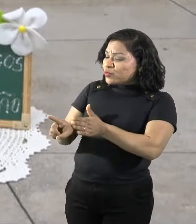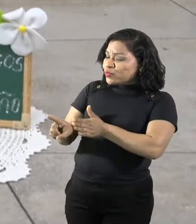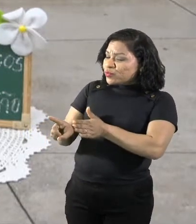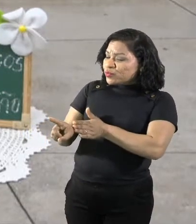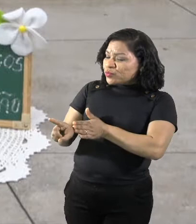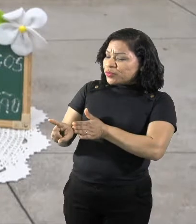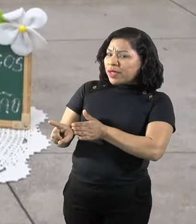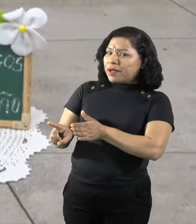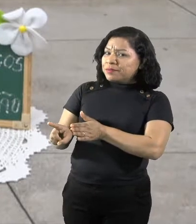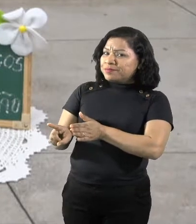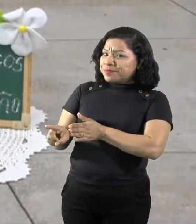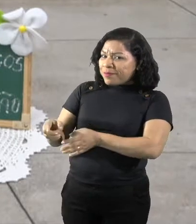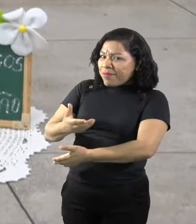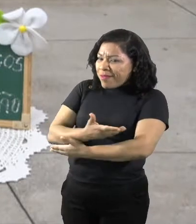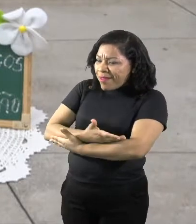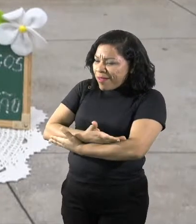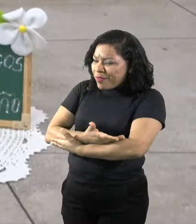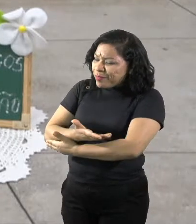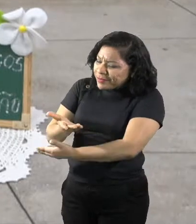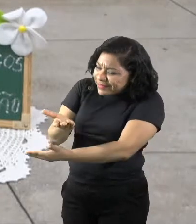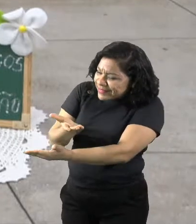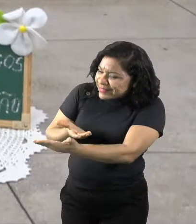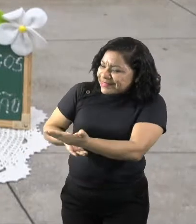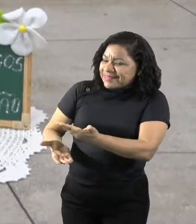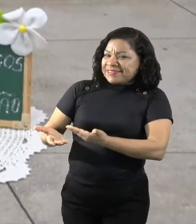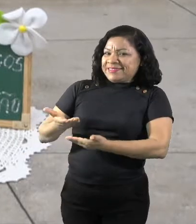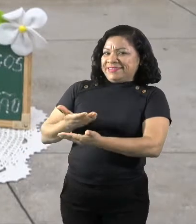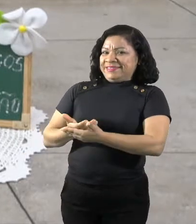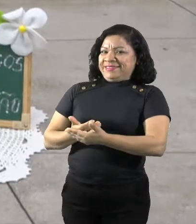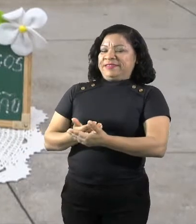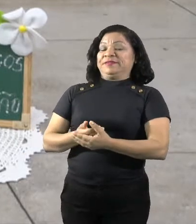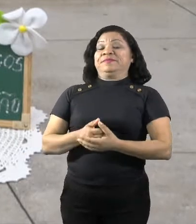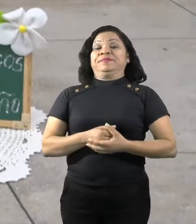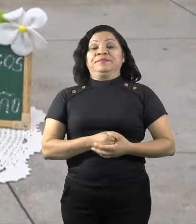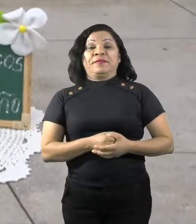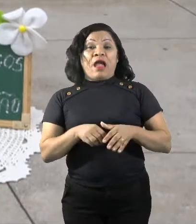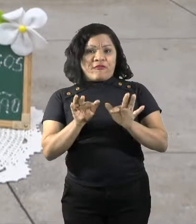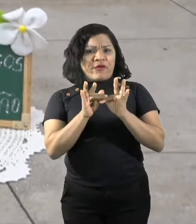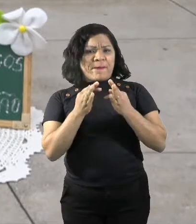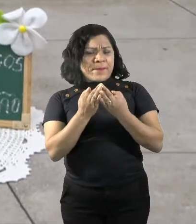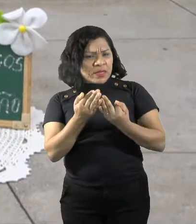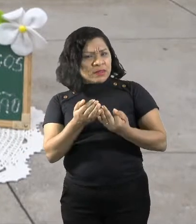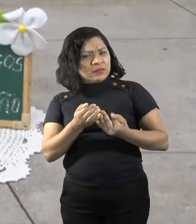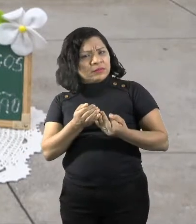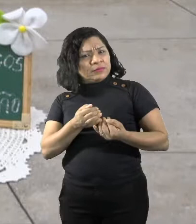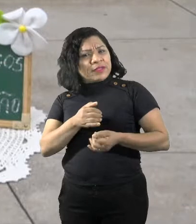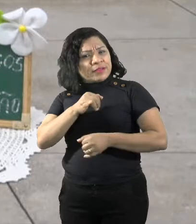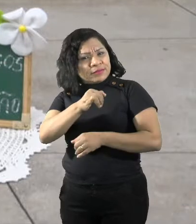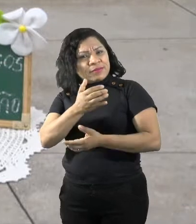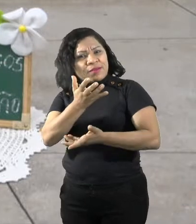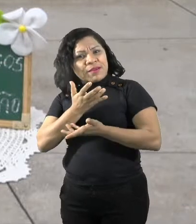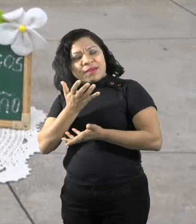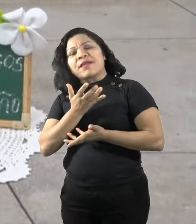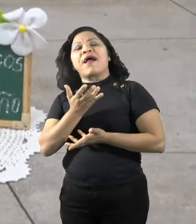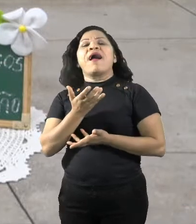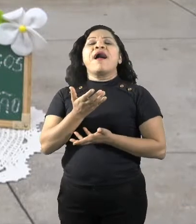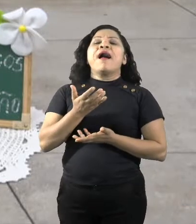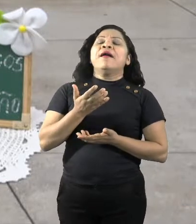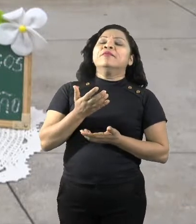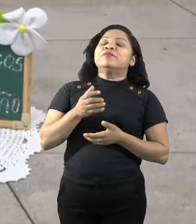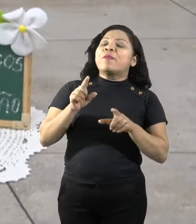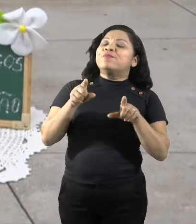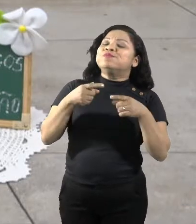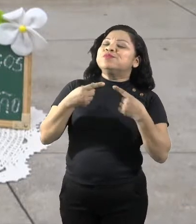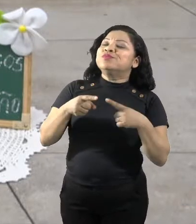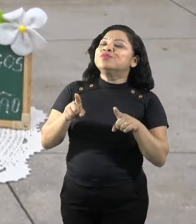ele se envolva na brincadeira. Se você, família, quiser nesse momento também colocar uma musiquinha tranquila,